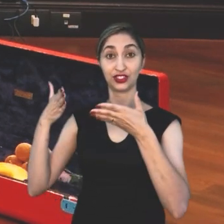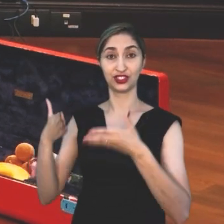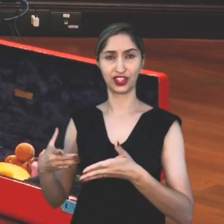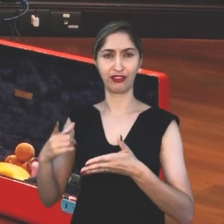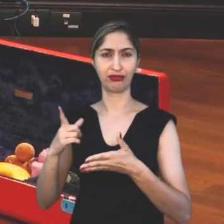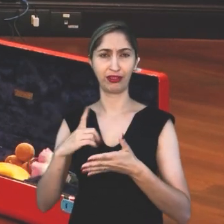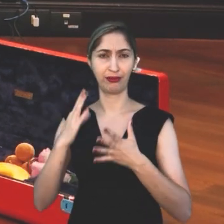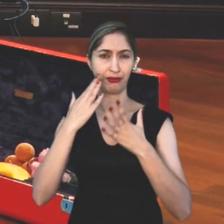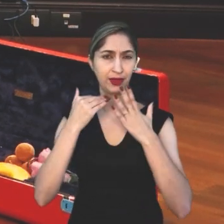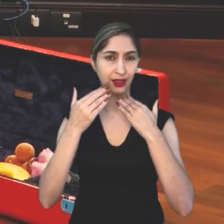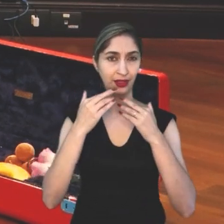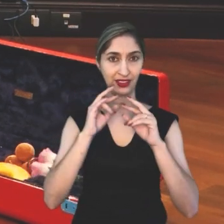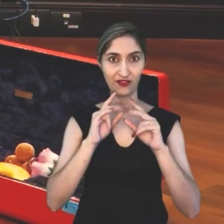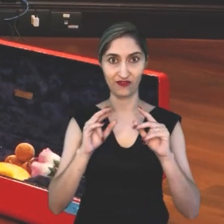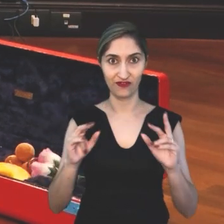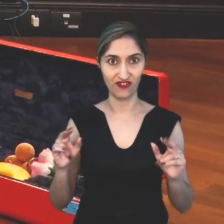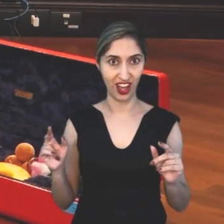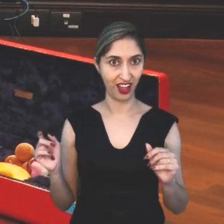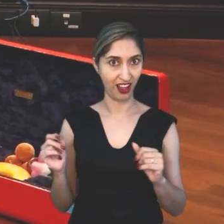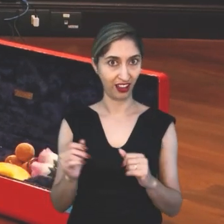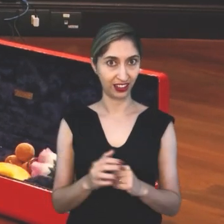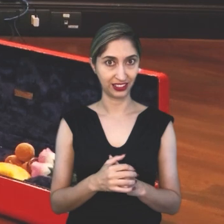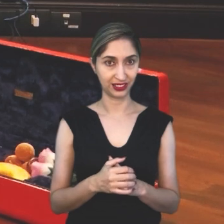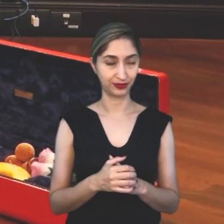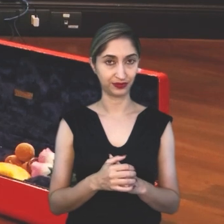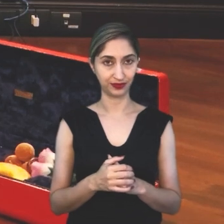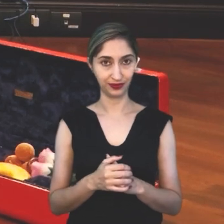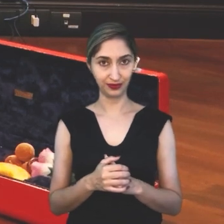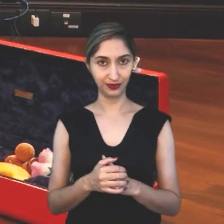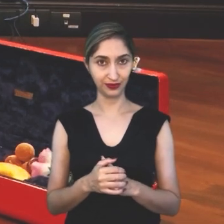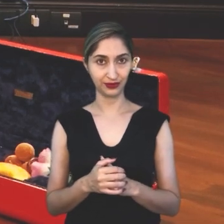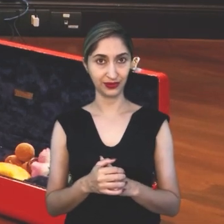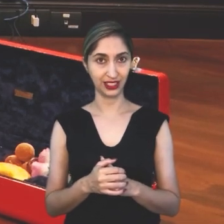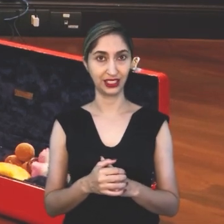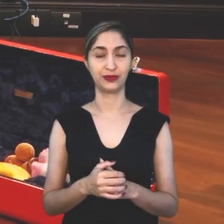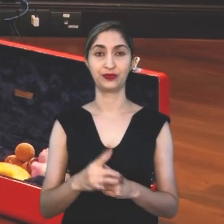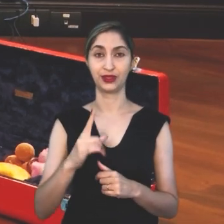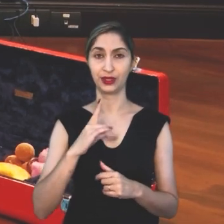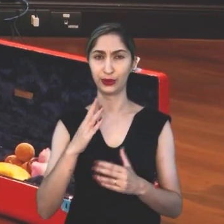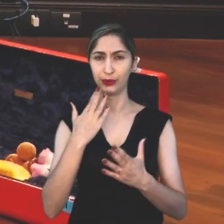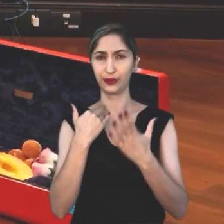até a casa de Dona Isabel, ela nos oferece vários quitutes.